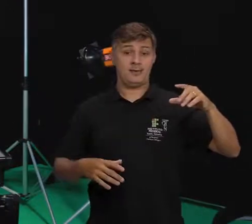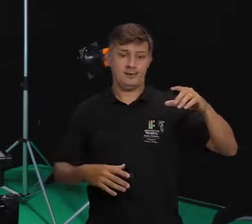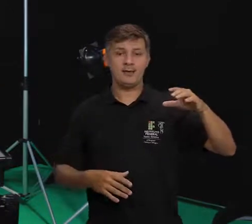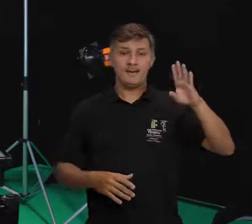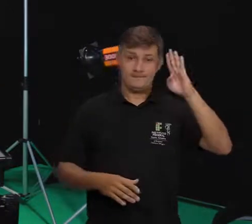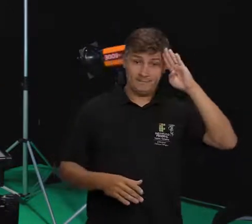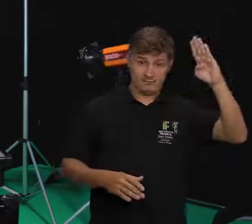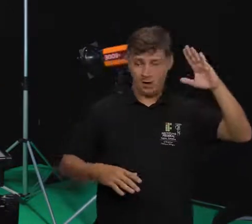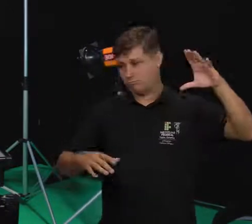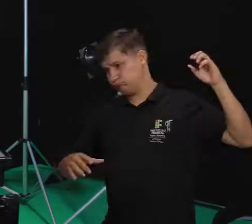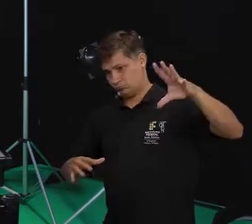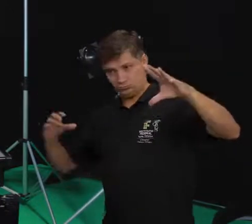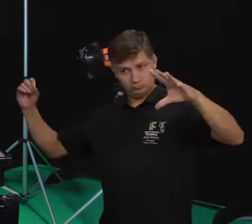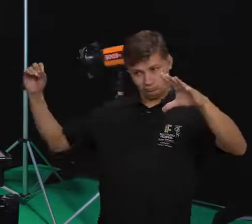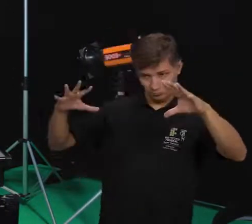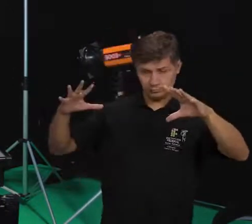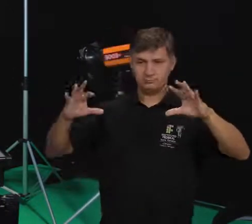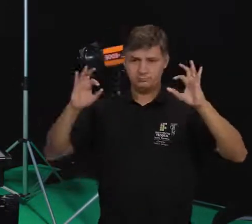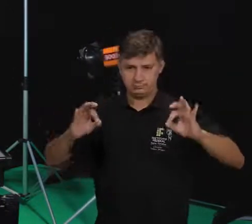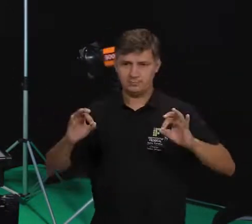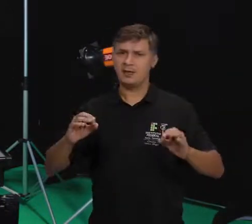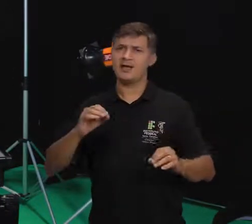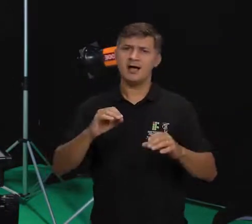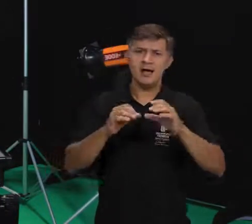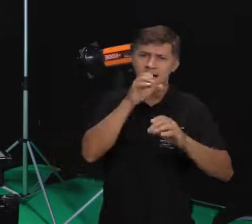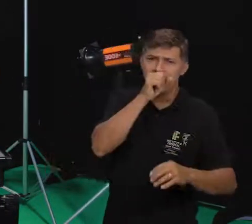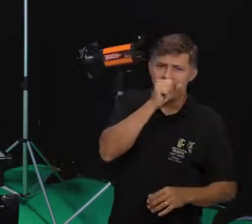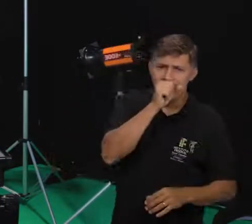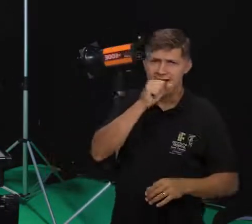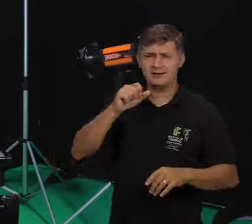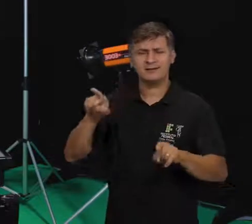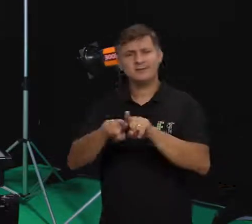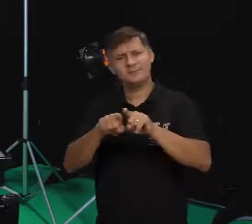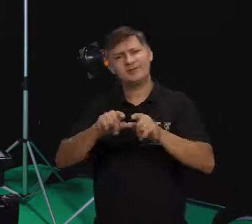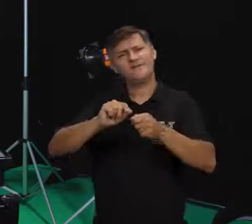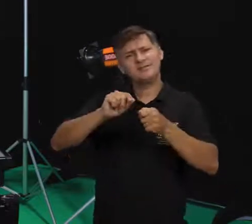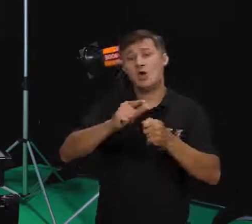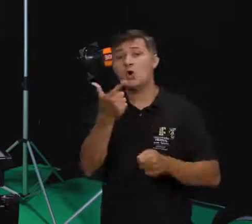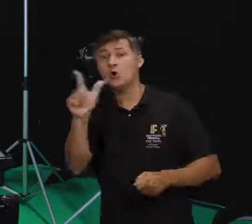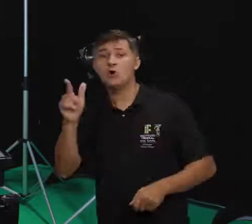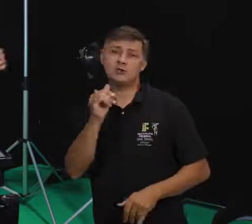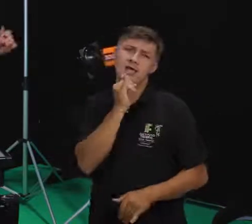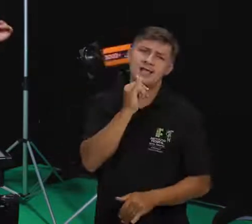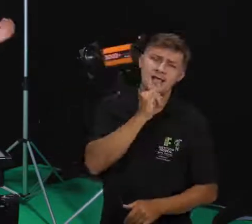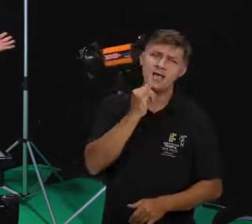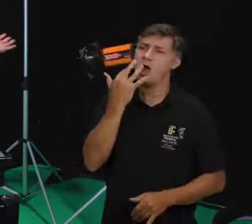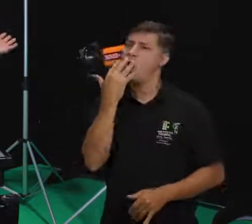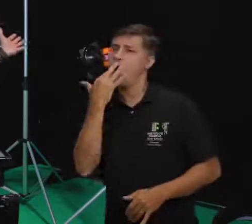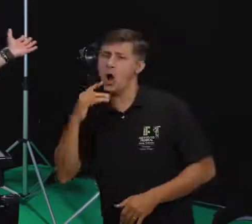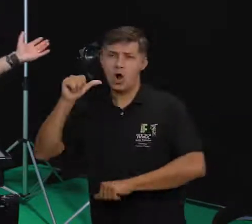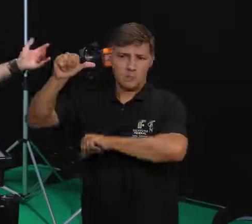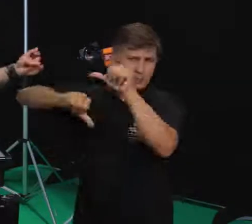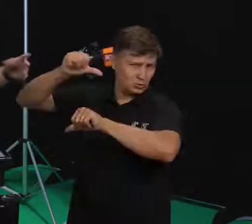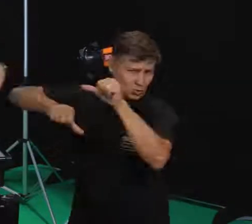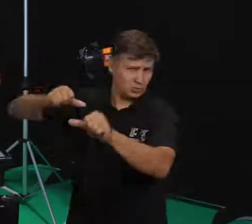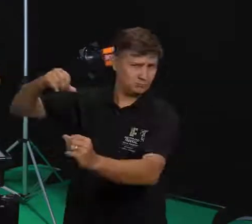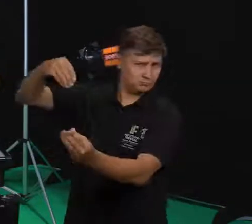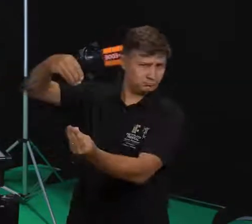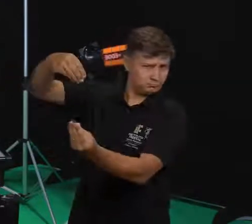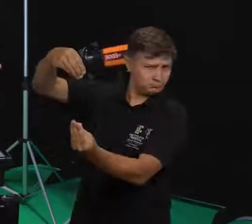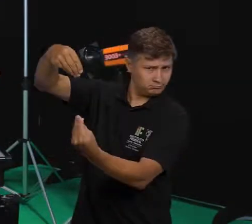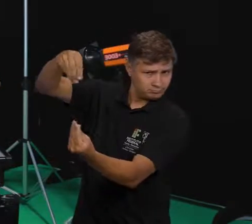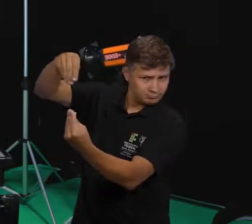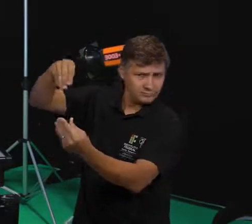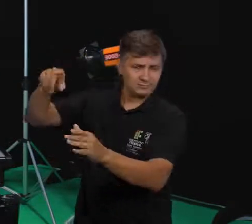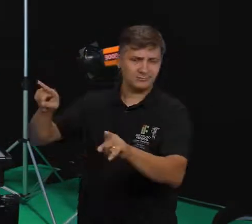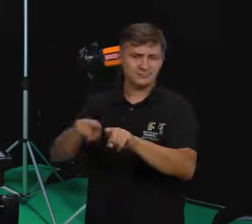e aí bem iluminado, bem contrastado, a gente vai fazer com laranja, e vou colocar alguns outros exemplos, variando a cor do fundo também, e